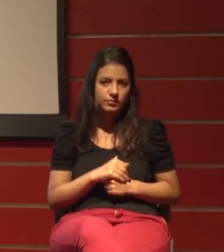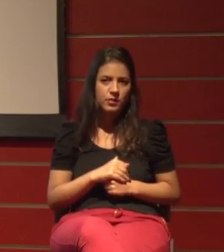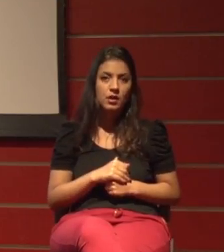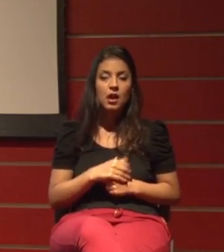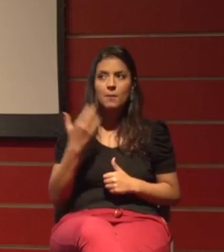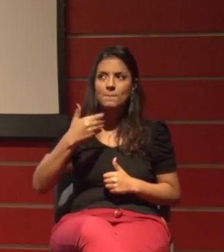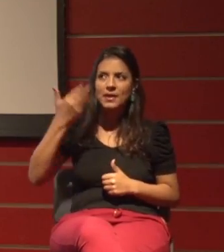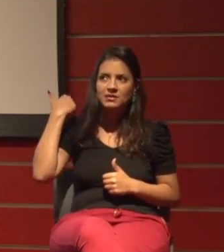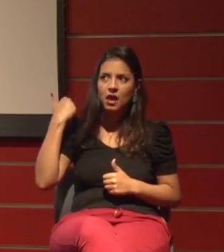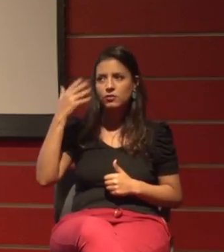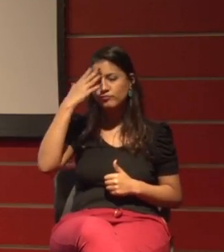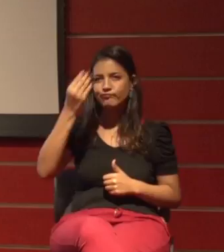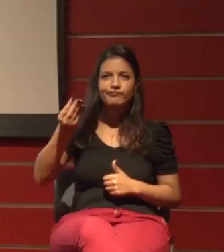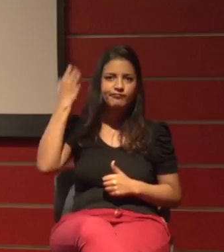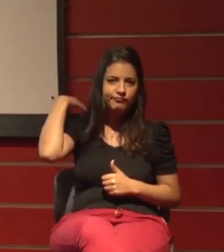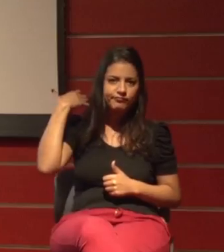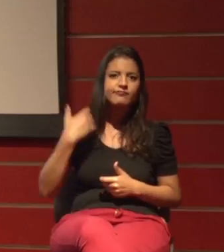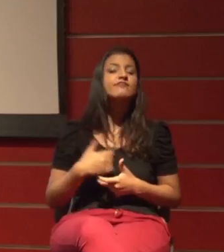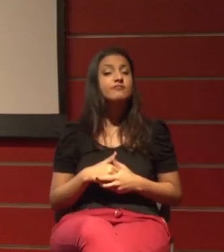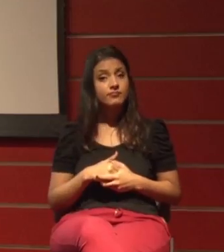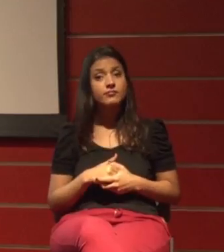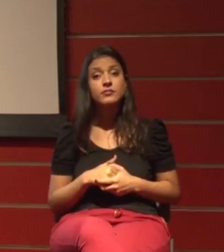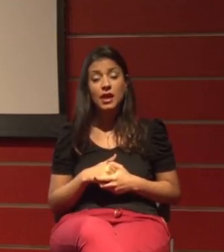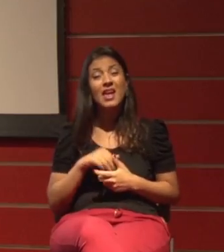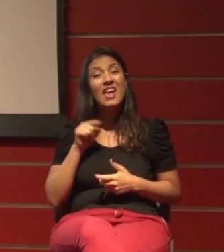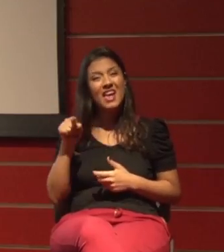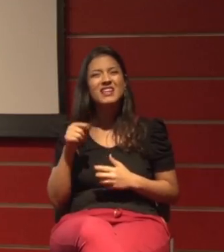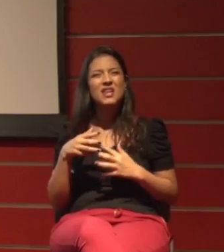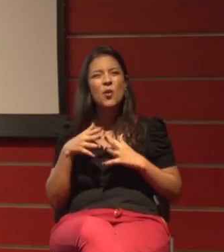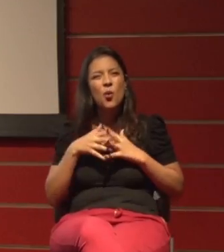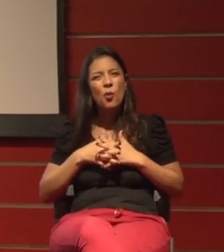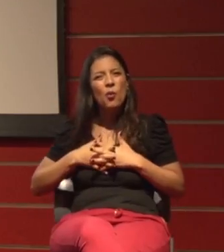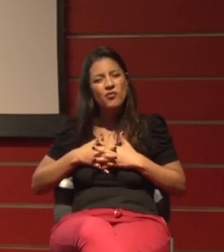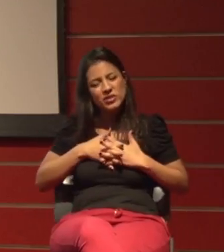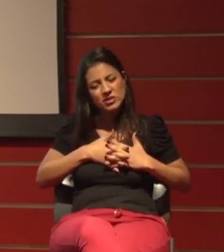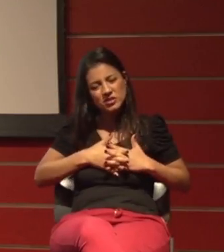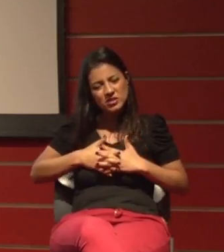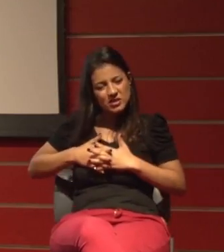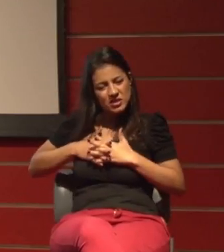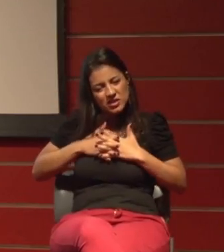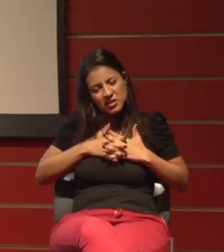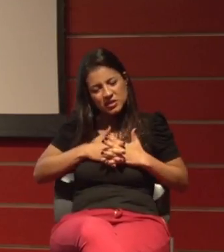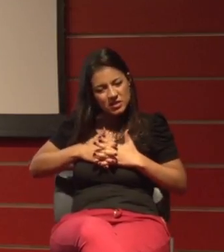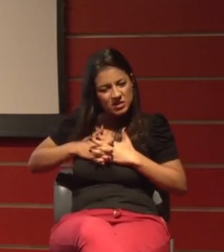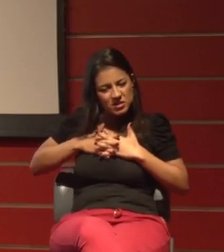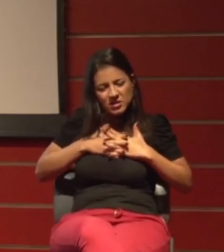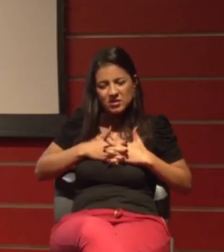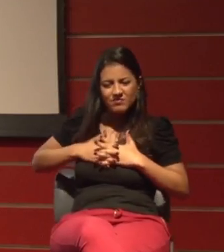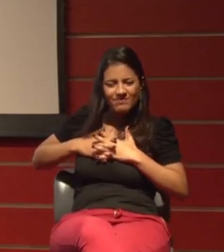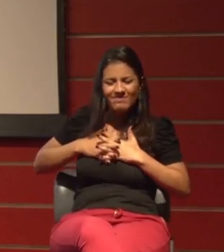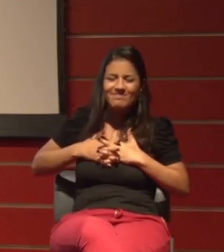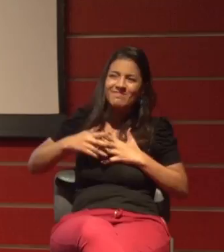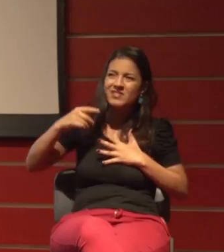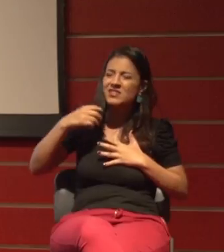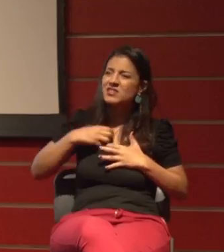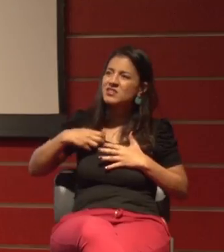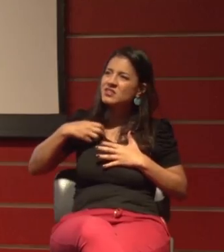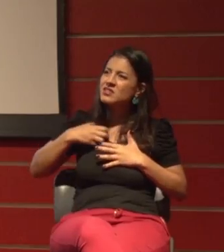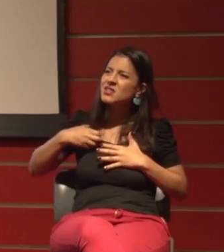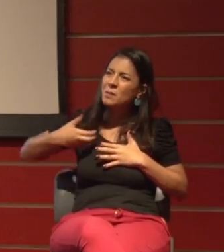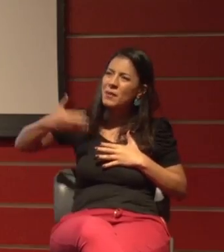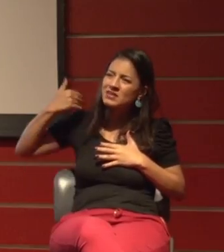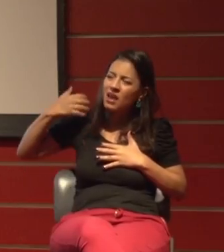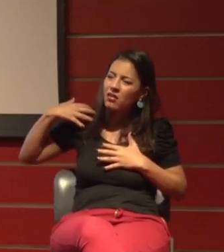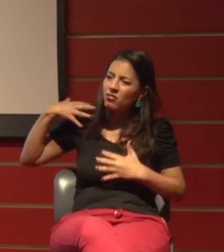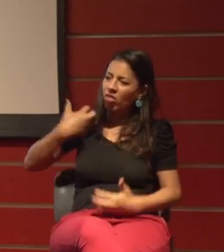passado eh esse é um tipo de conflito interno entendeu Você tem que abandonar o passado para que você possa viver uma situação presente